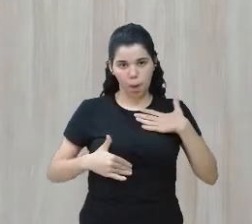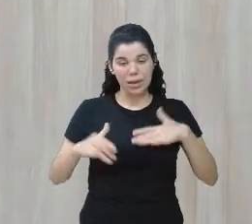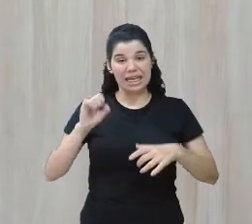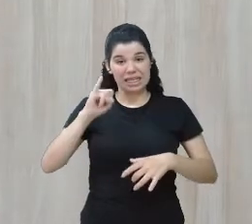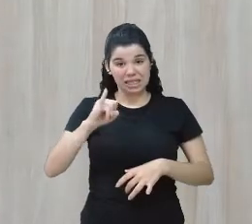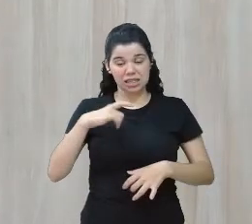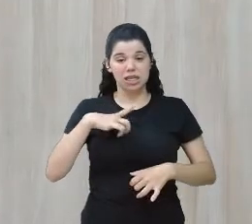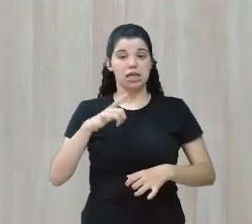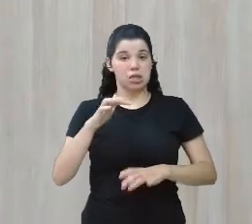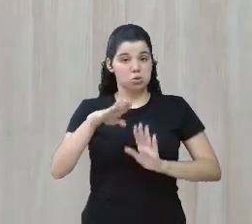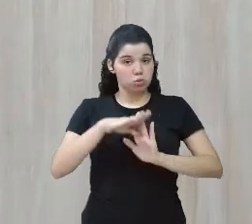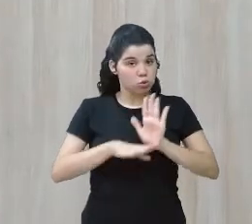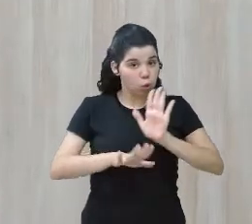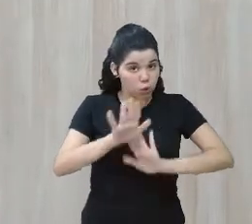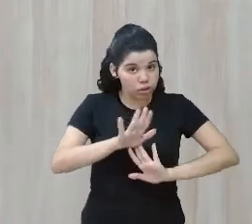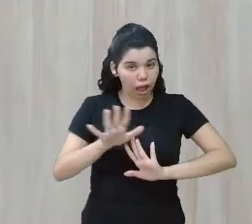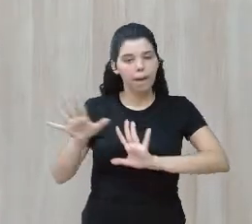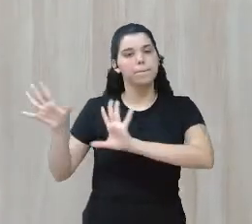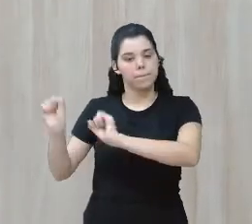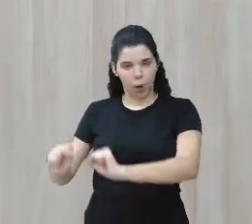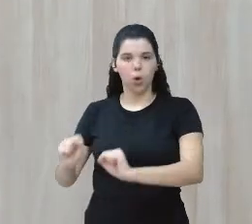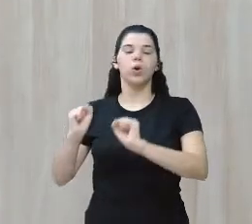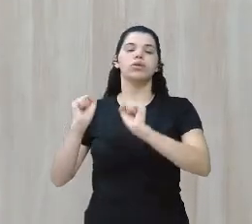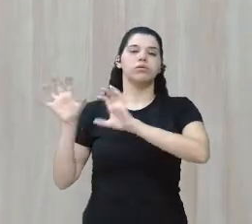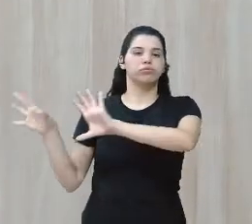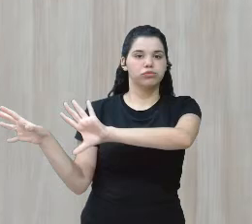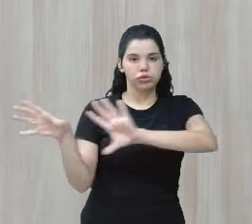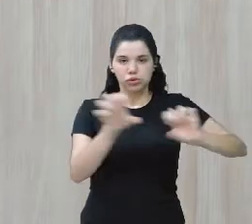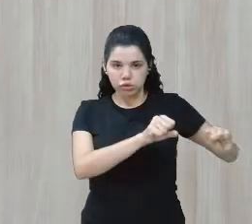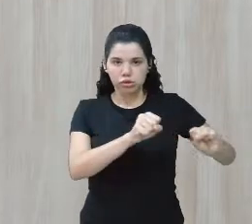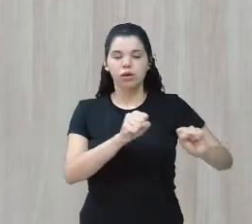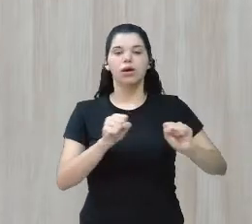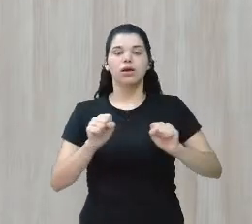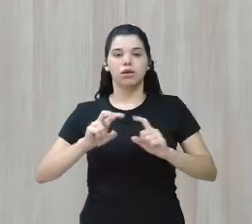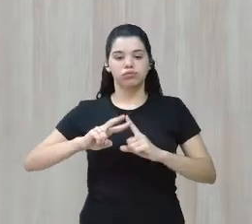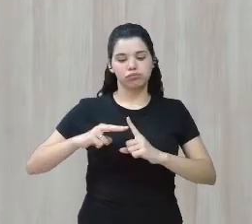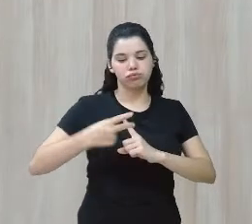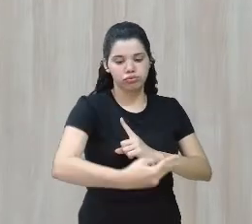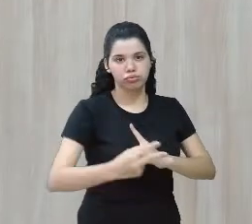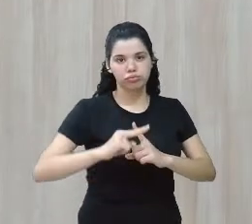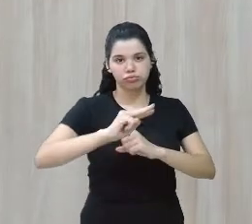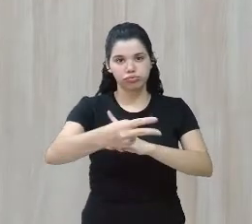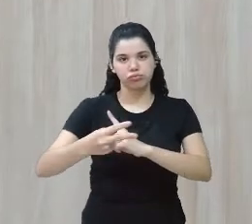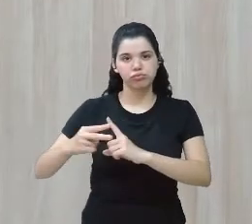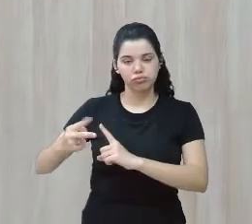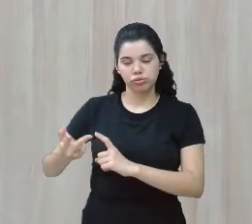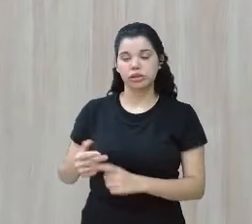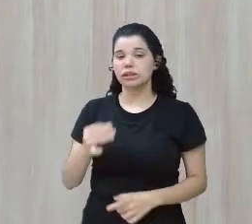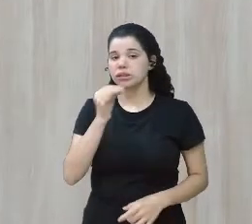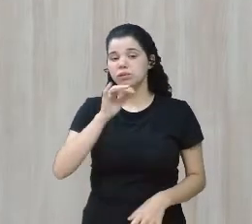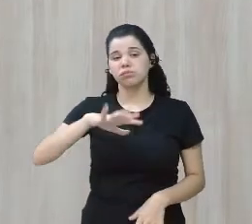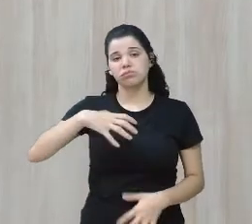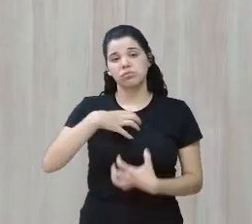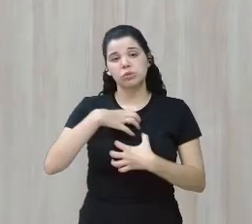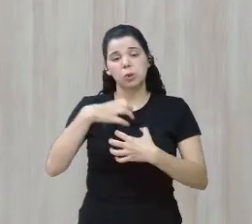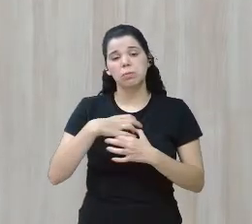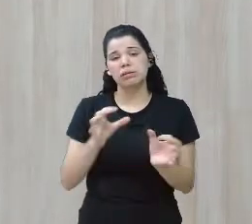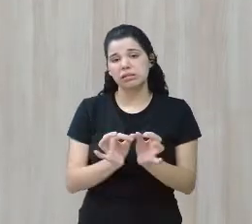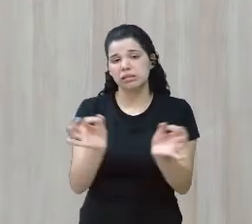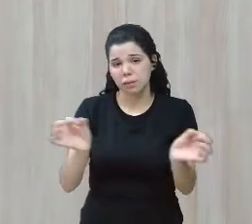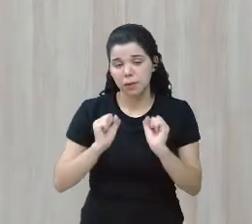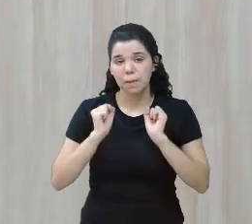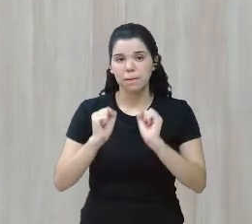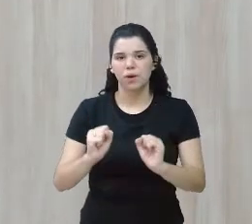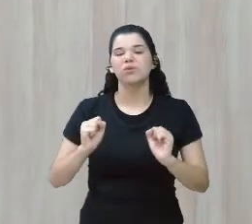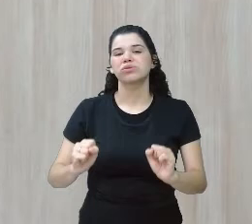ficar aberta a uma série de doenças e sintomas, como vocês estão vendo aí. Às vezes, um sintoma simplesinho